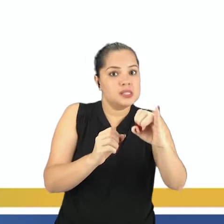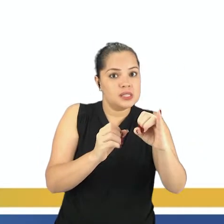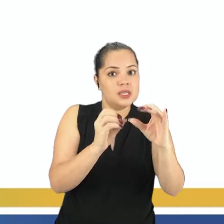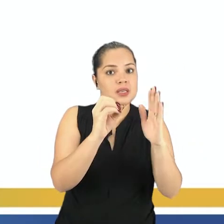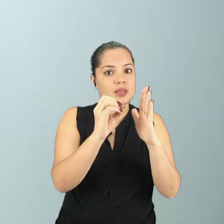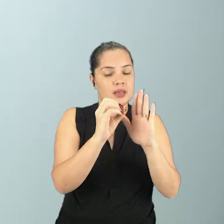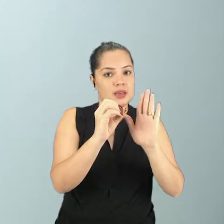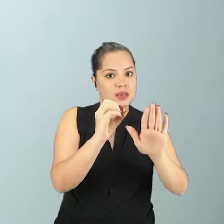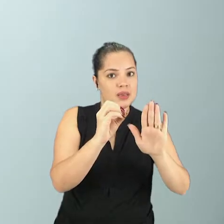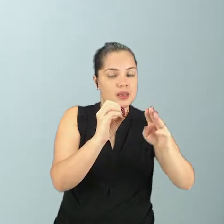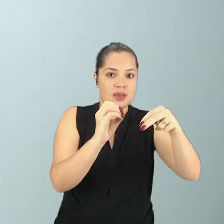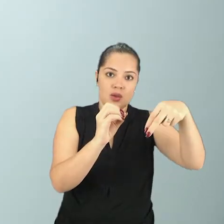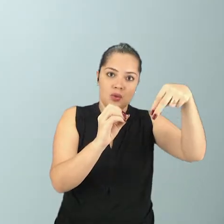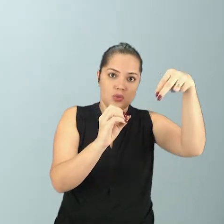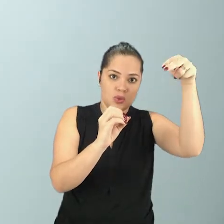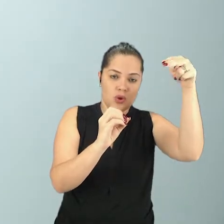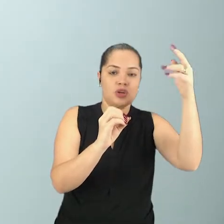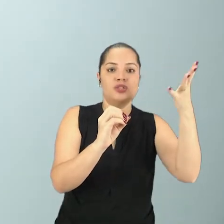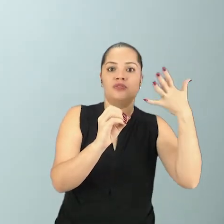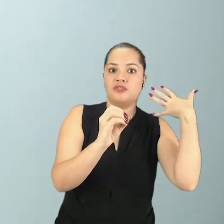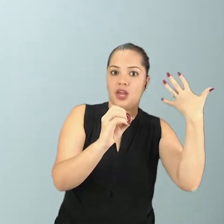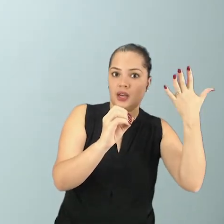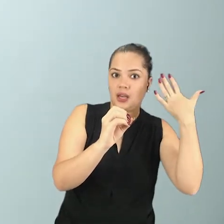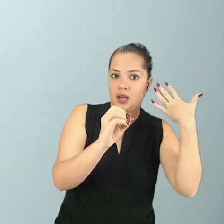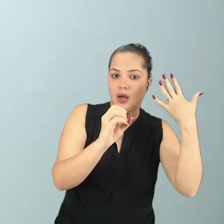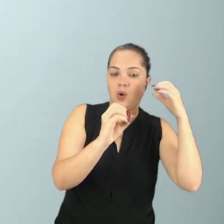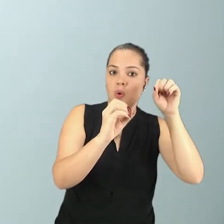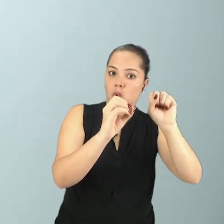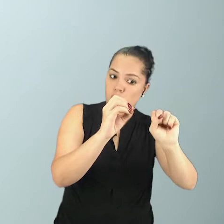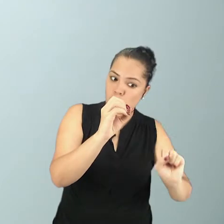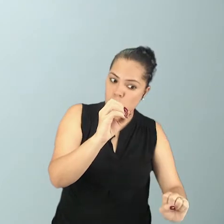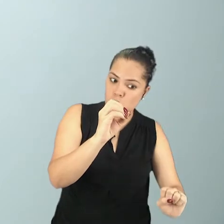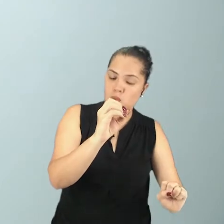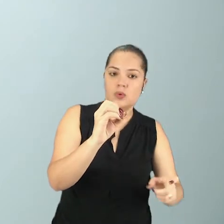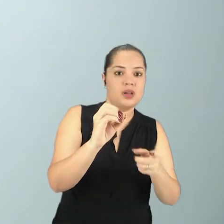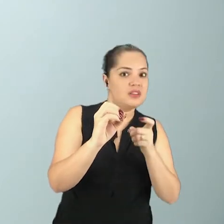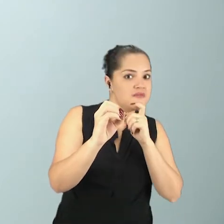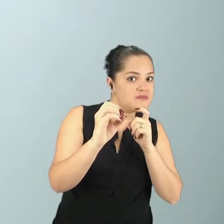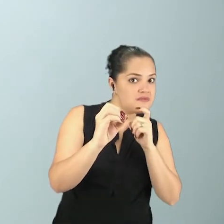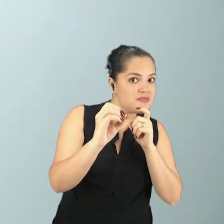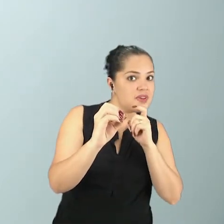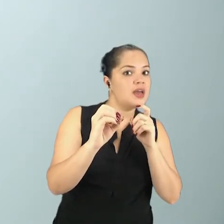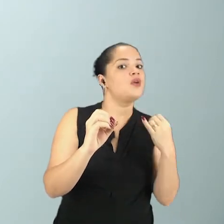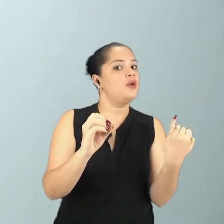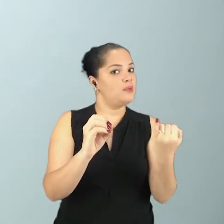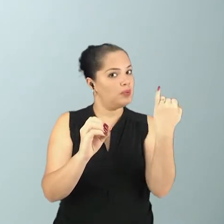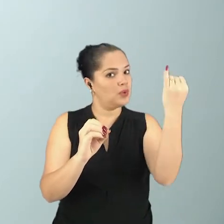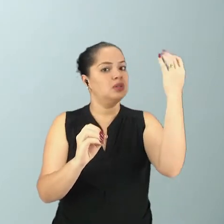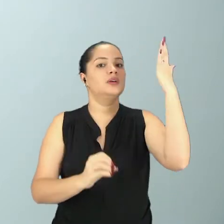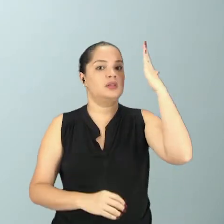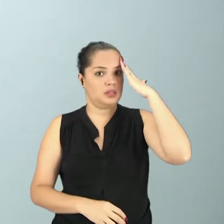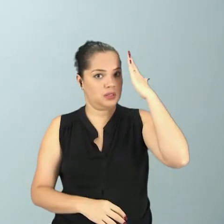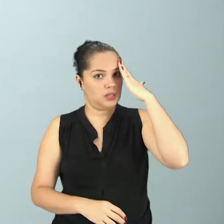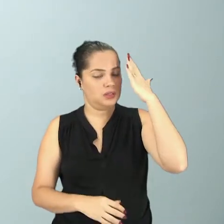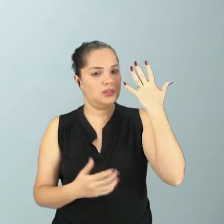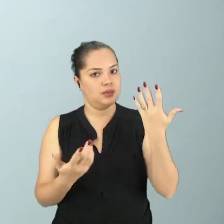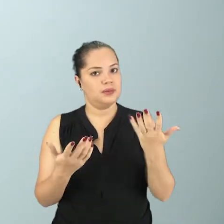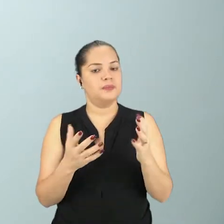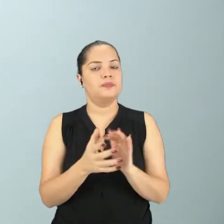verão, no outro vai acontecer o inverno, tá? E essa relação de oposição é muito importante e facilita o nosso entendimento,